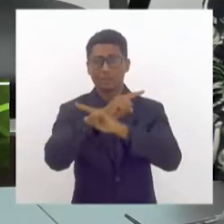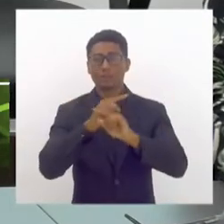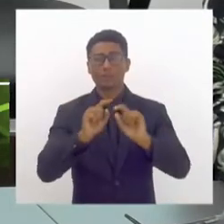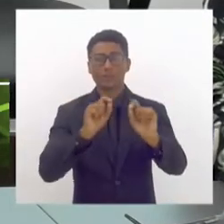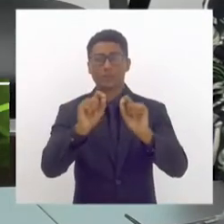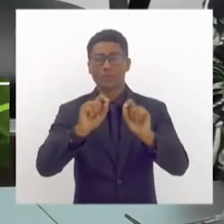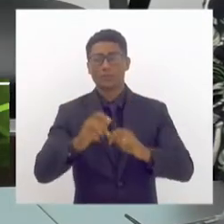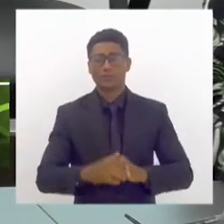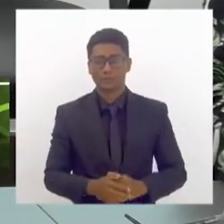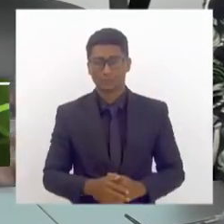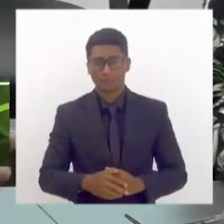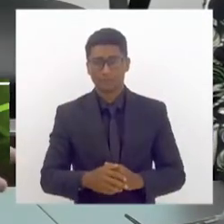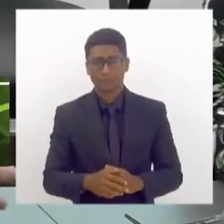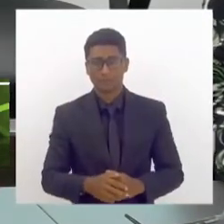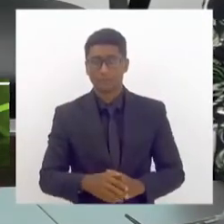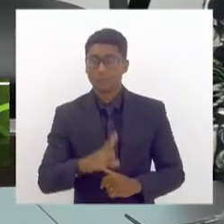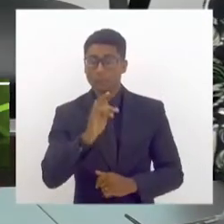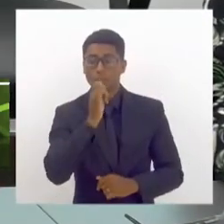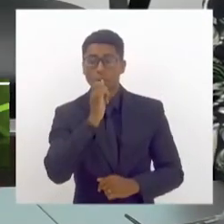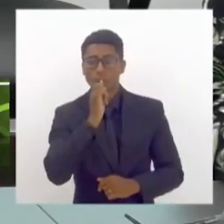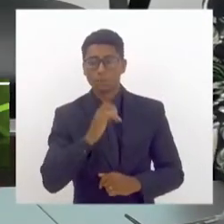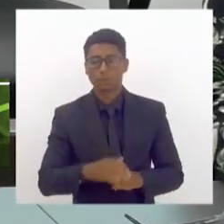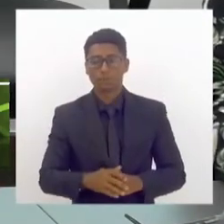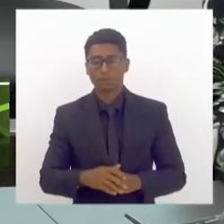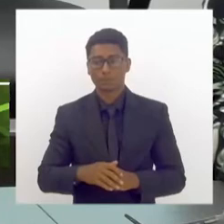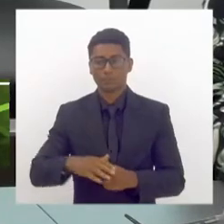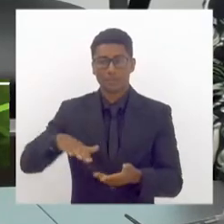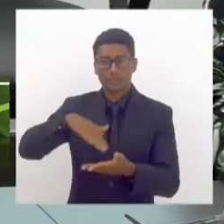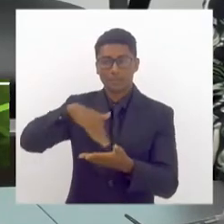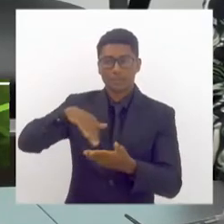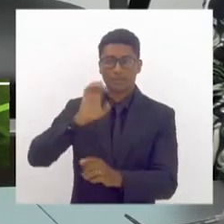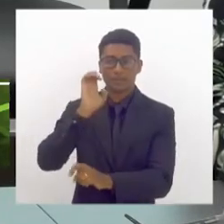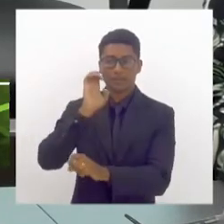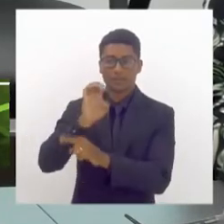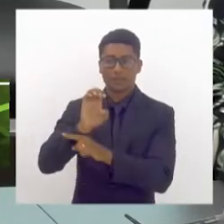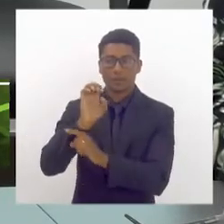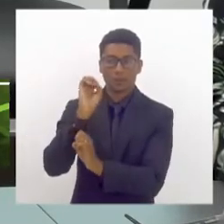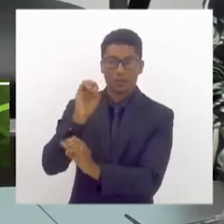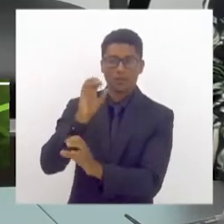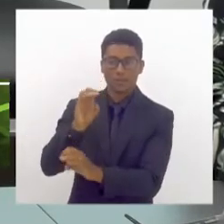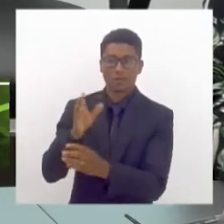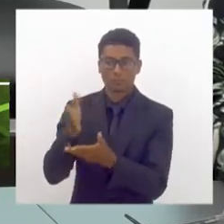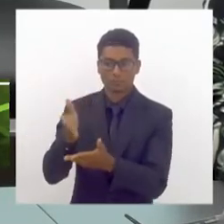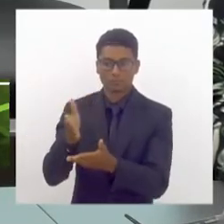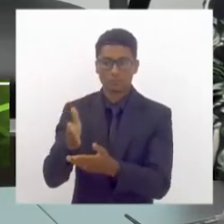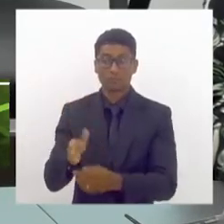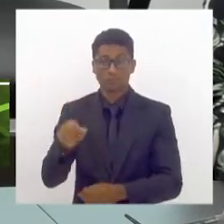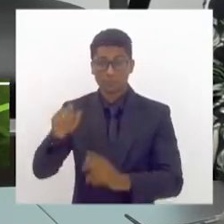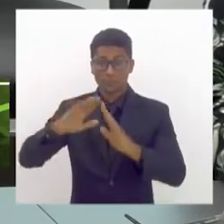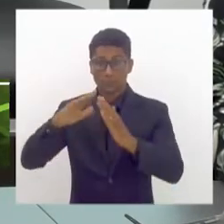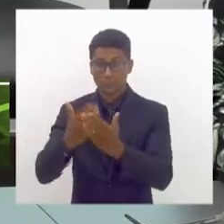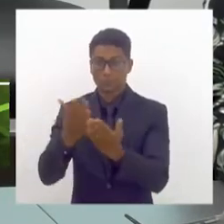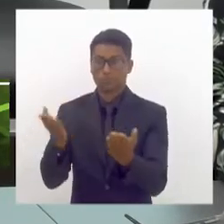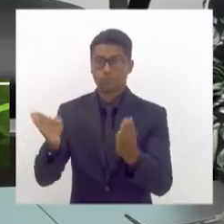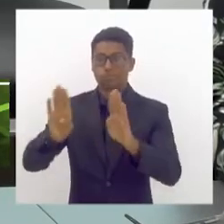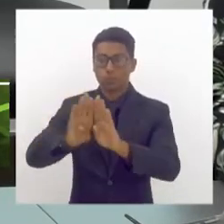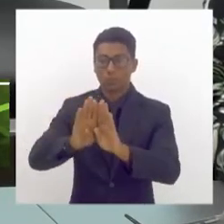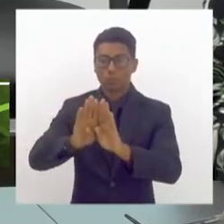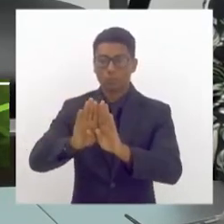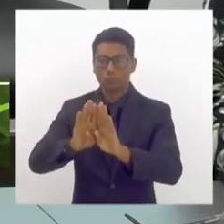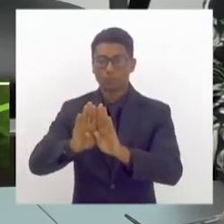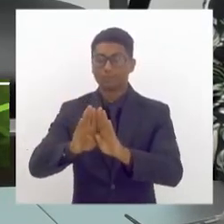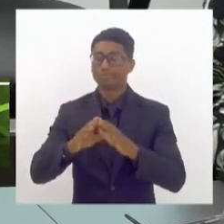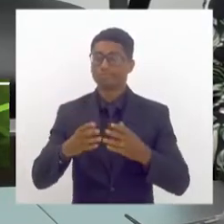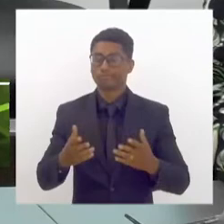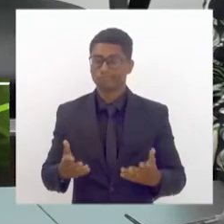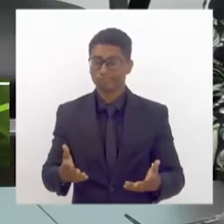grande. Por quê? Vou dar um exemplo. A Secretaria Estadual de Educação, quando ela encerra uma escola, por